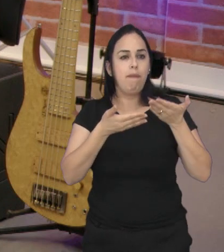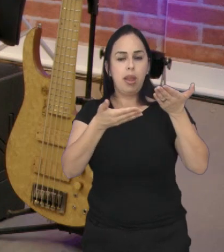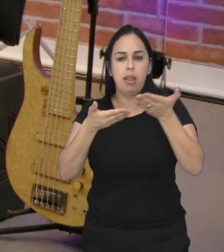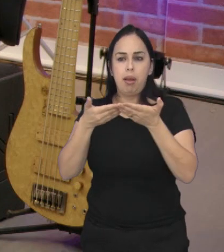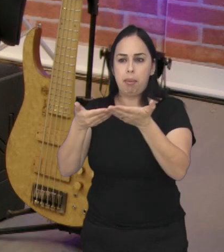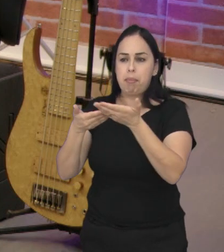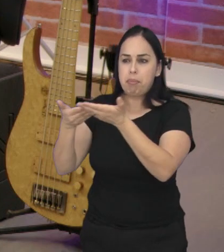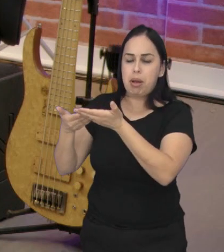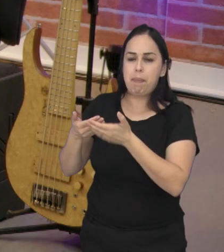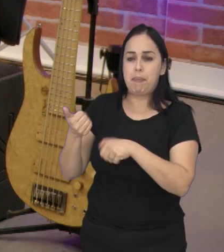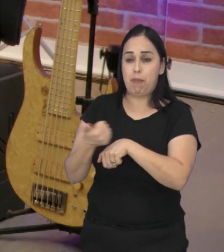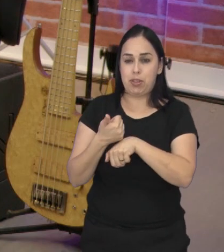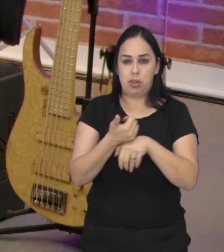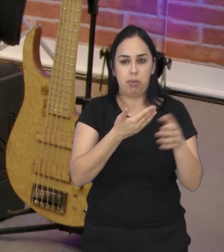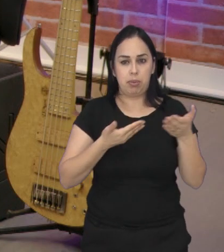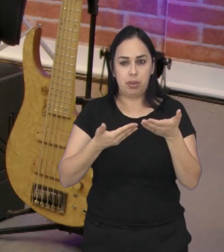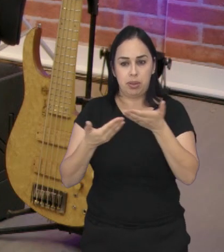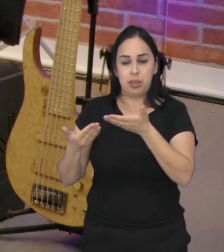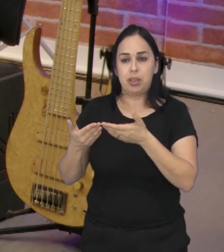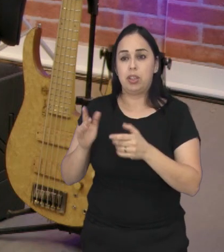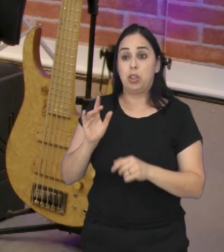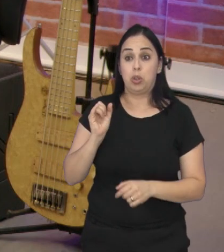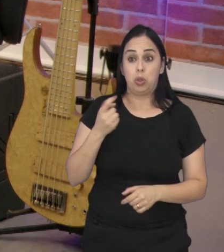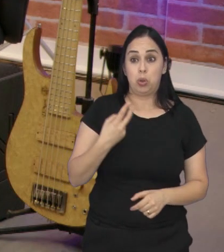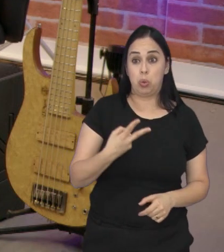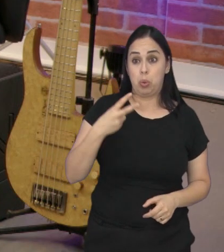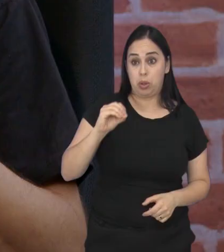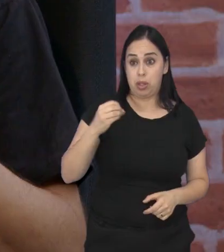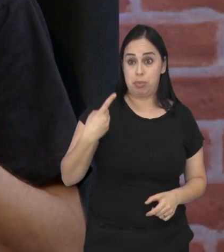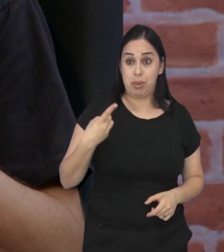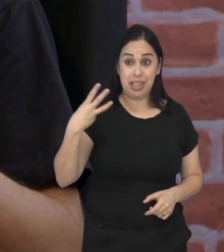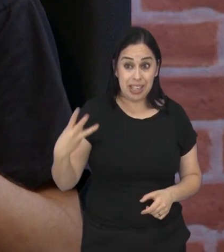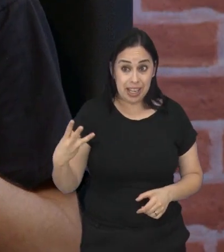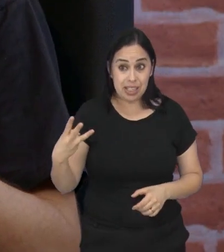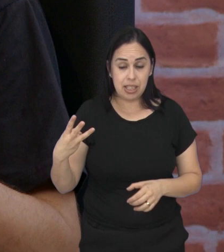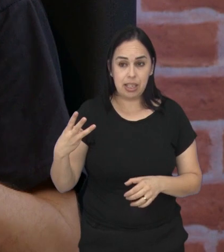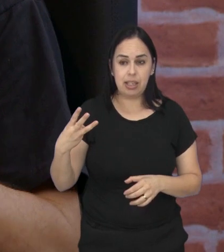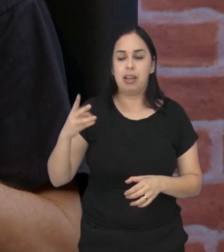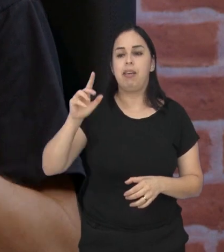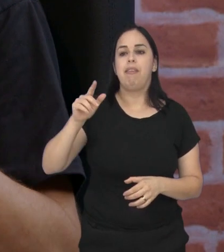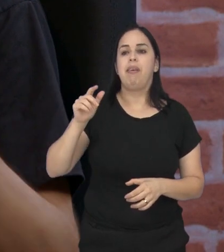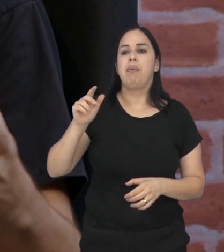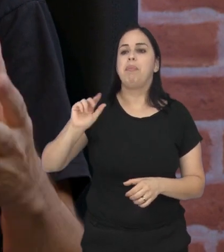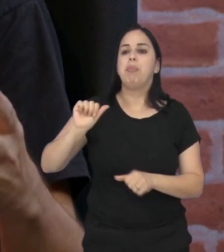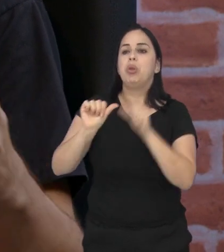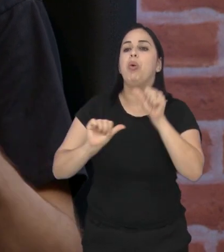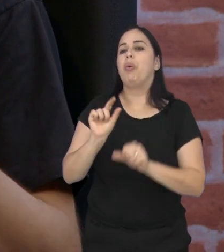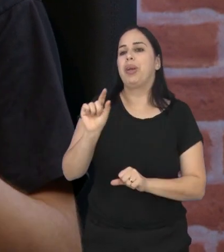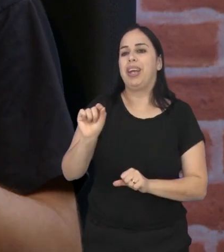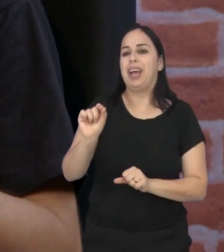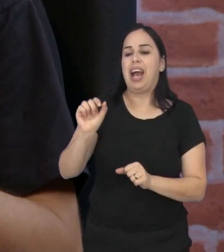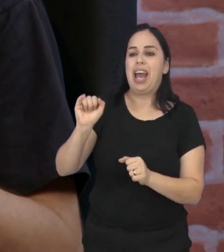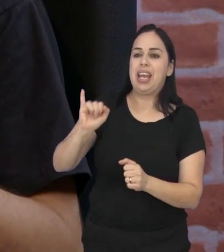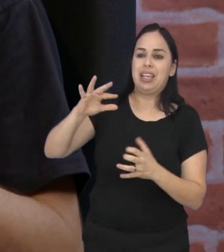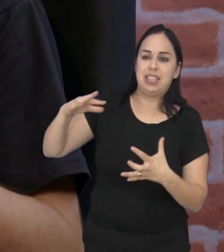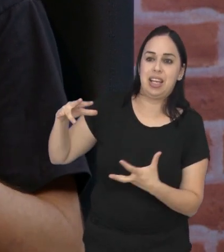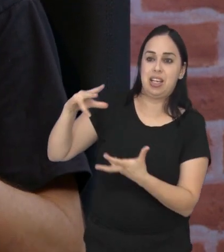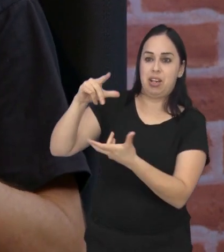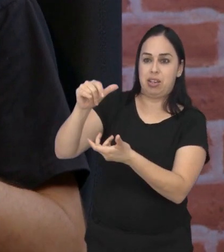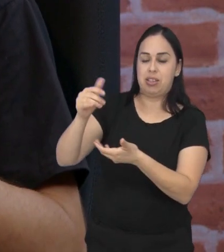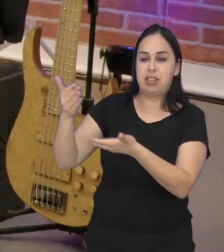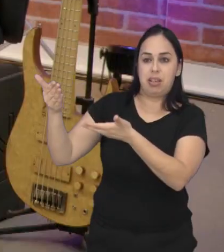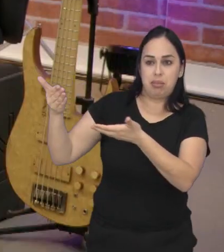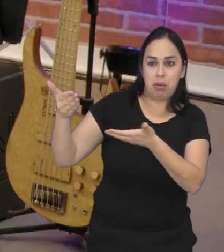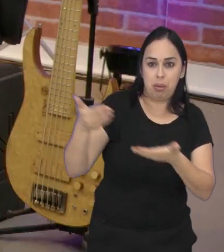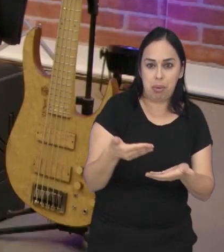do Brasil inteiro. Em 2013, a gente virou ele para o internacional. Então, assim, a gente trazia sempre uma atração internacional. Isso